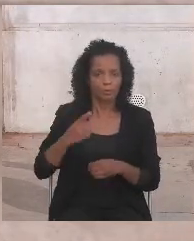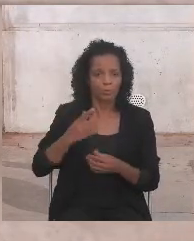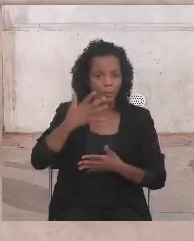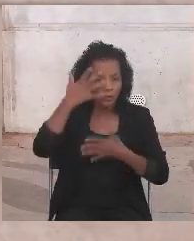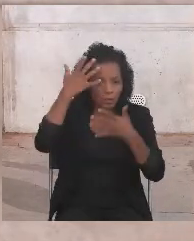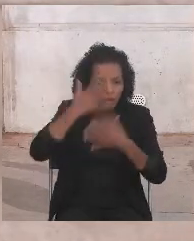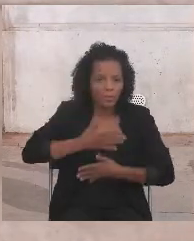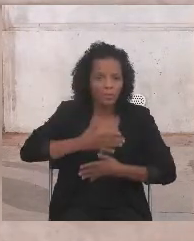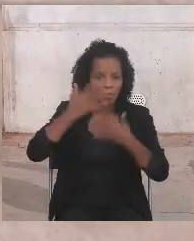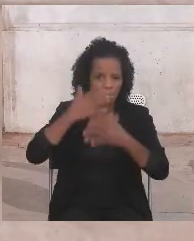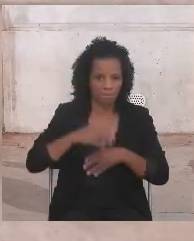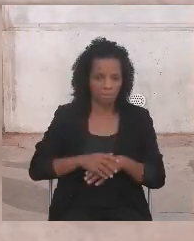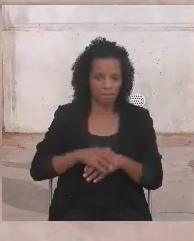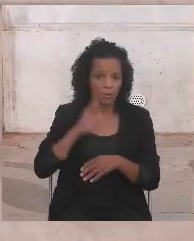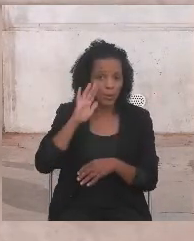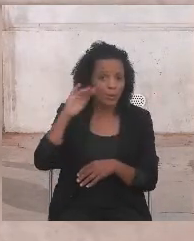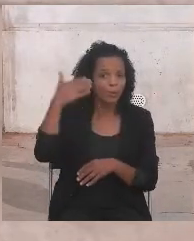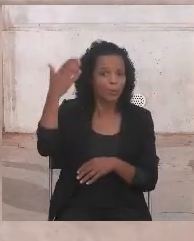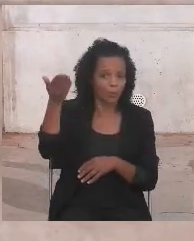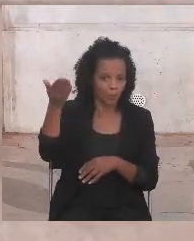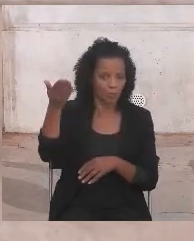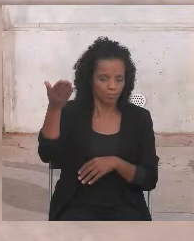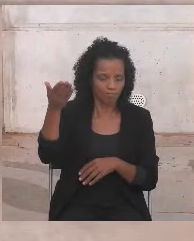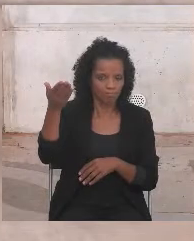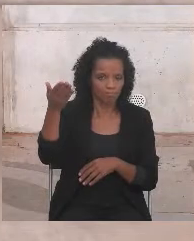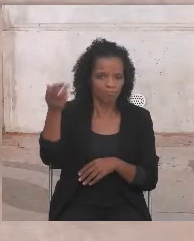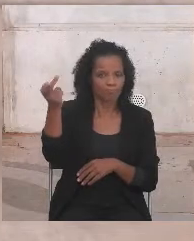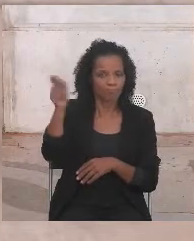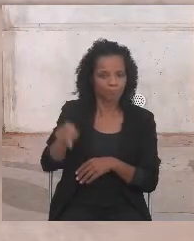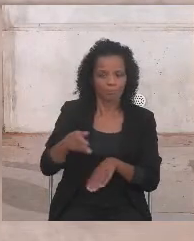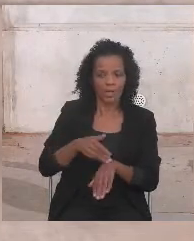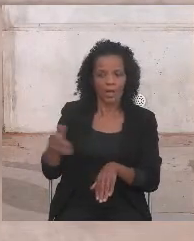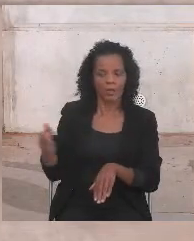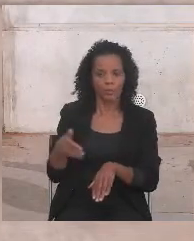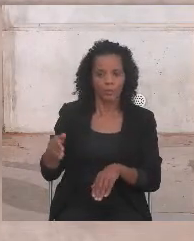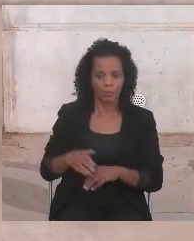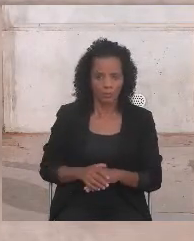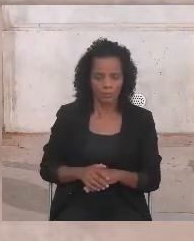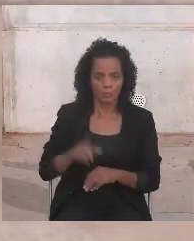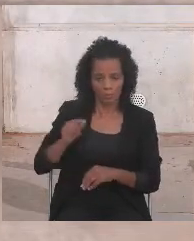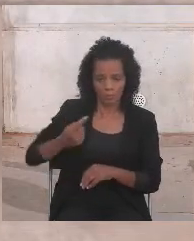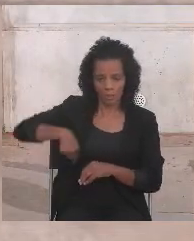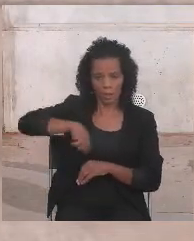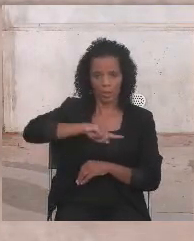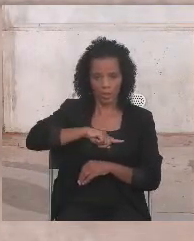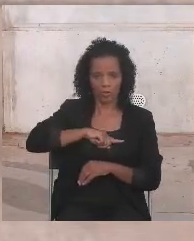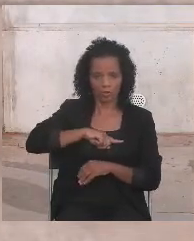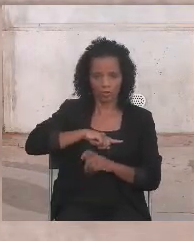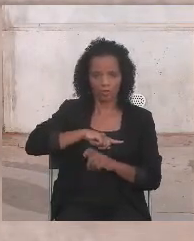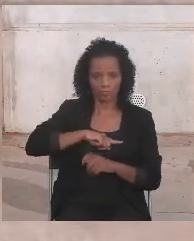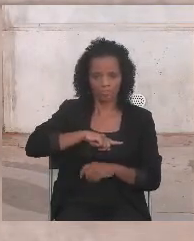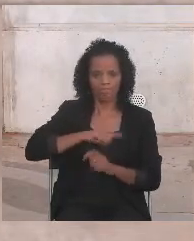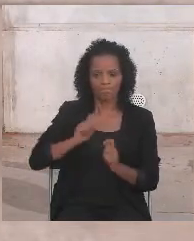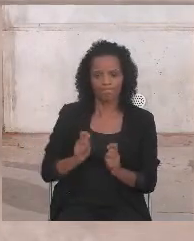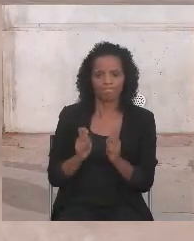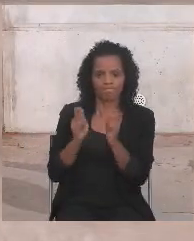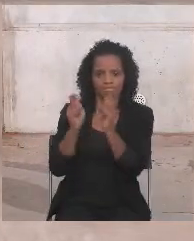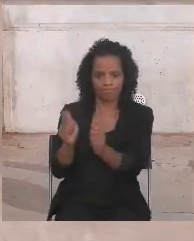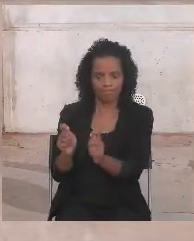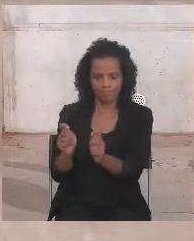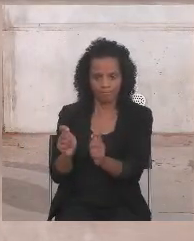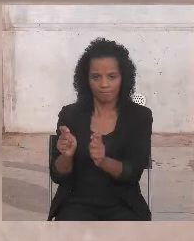dia, no futuro, chegará aquele momento em que também nós passaremos o